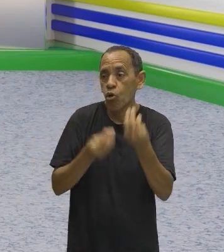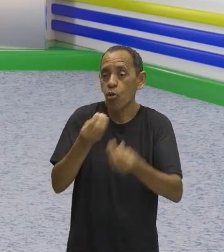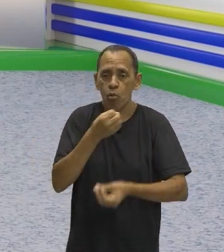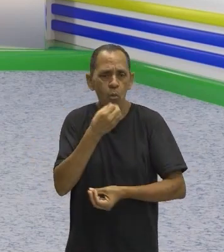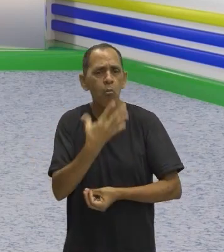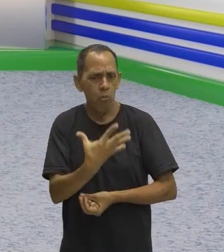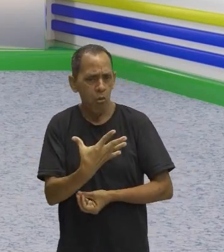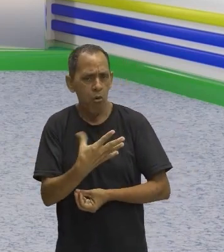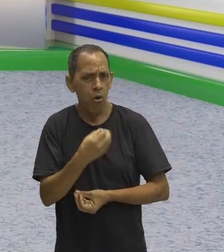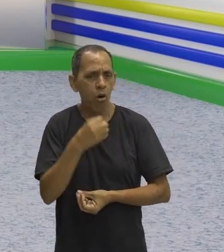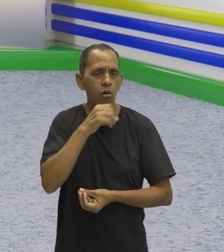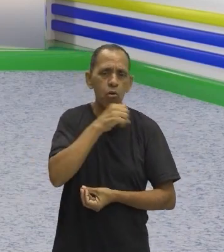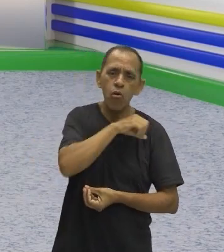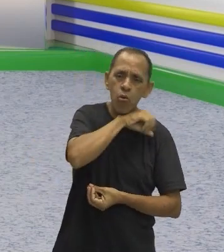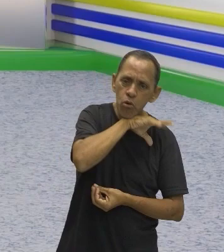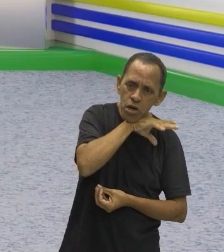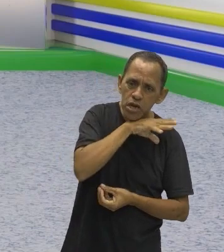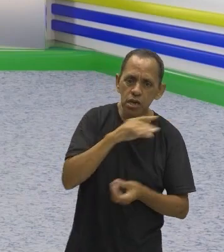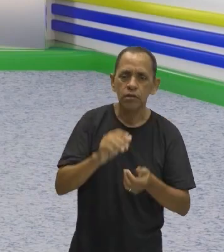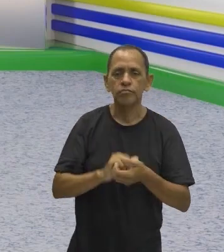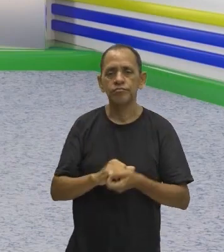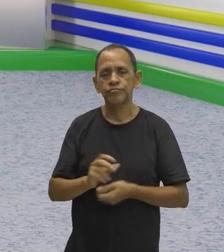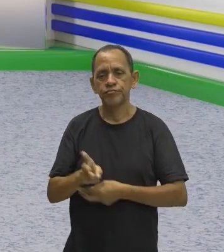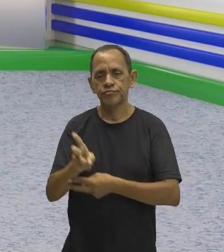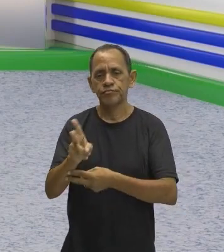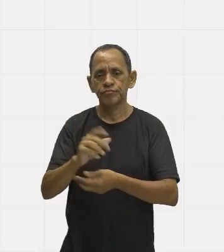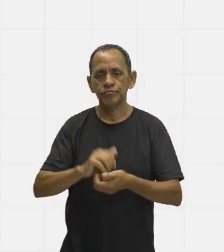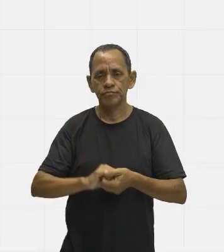bem? Então, vamos prosseguir.